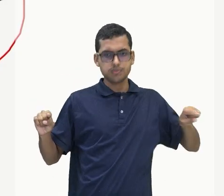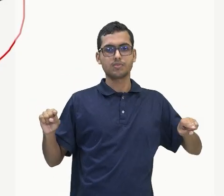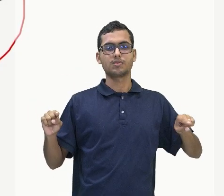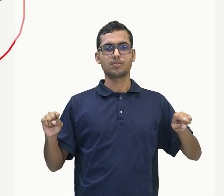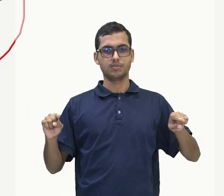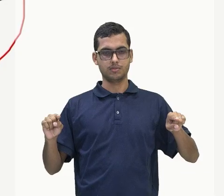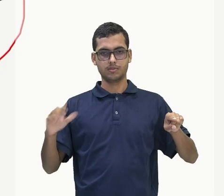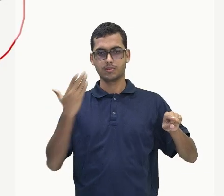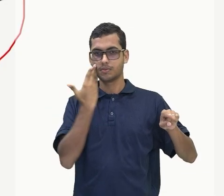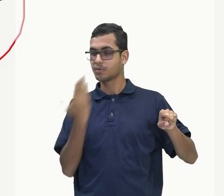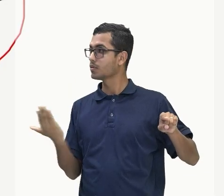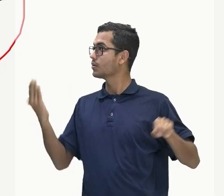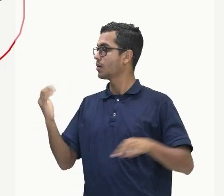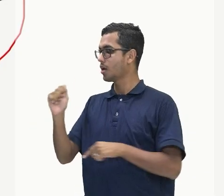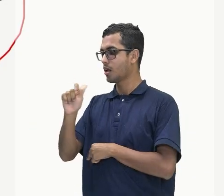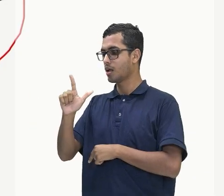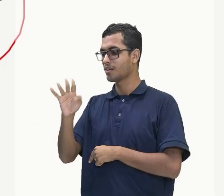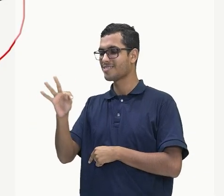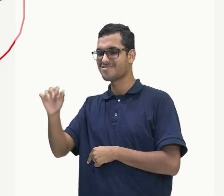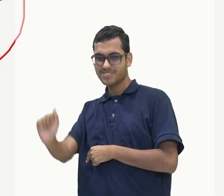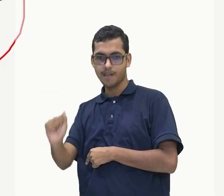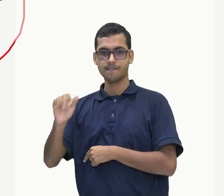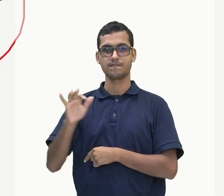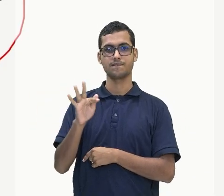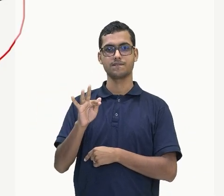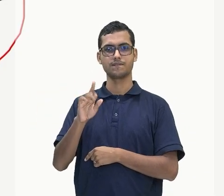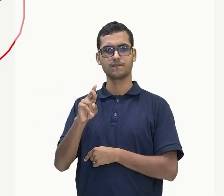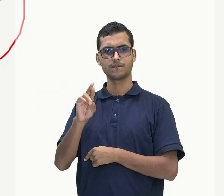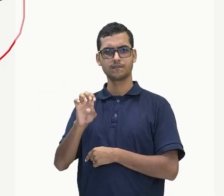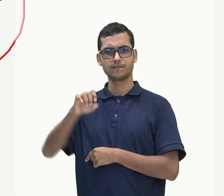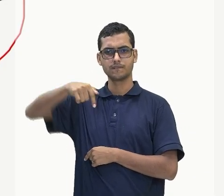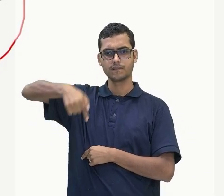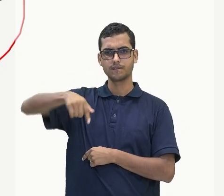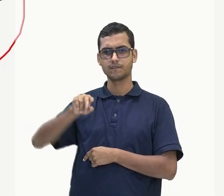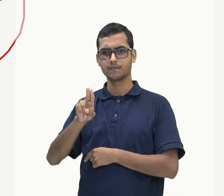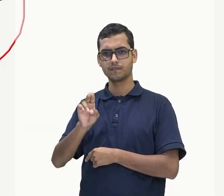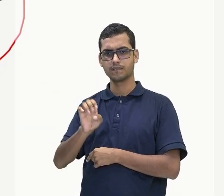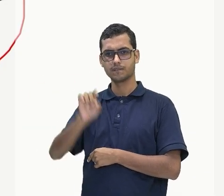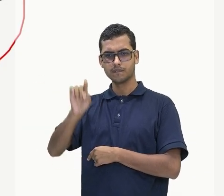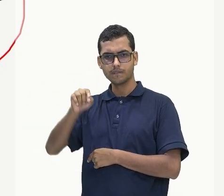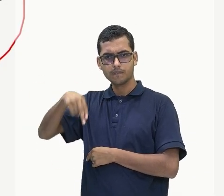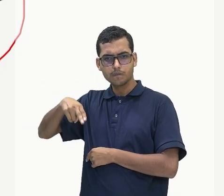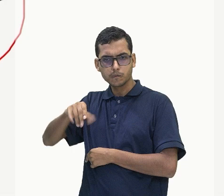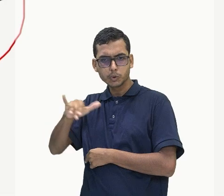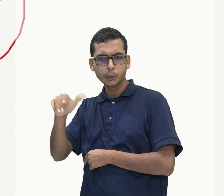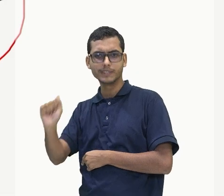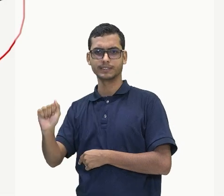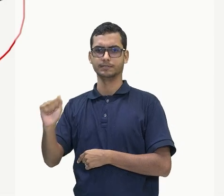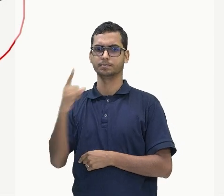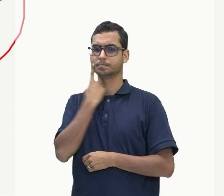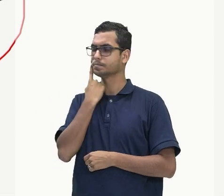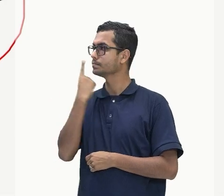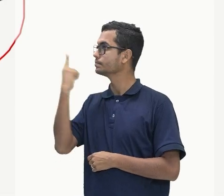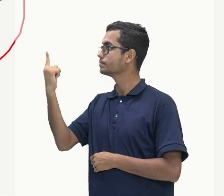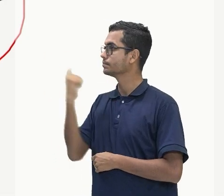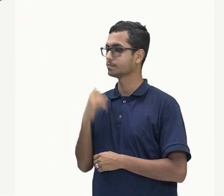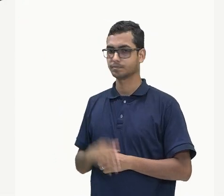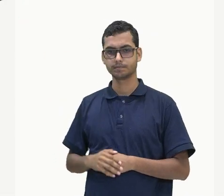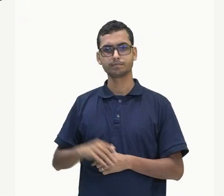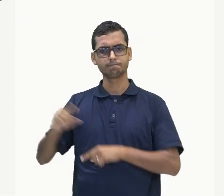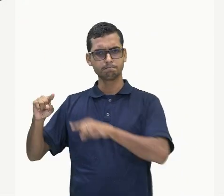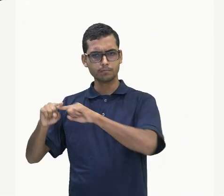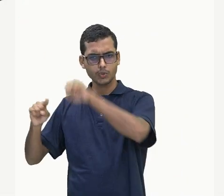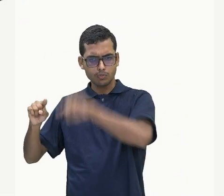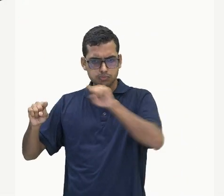segundo, nós temos muito mais repetições desta onda, mostrando aí uma imagem de onda de alta